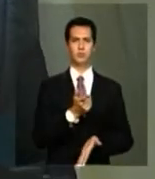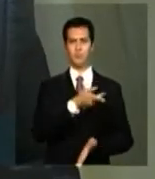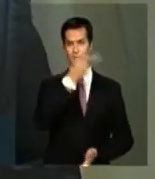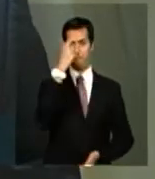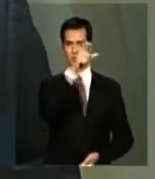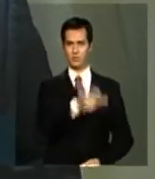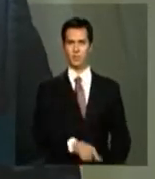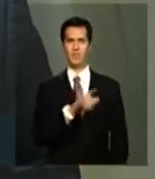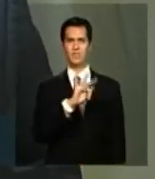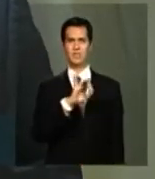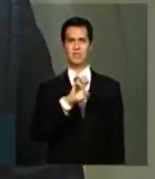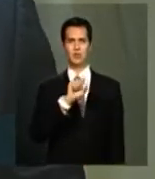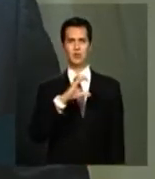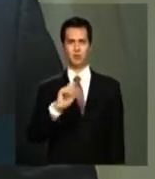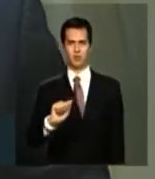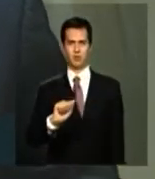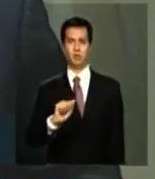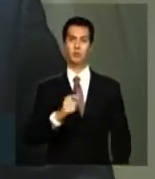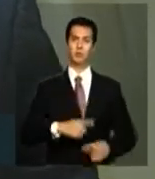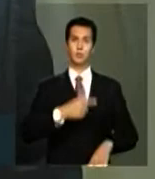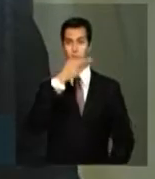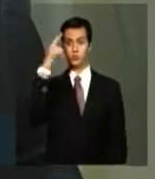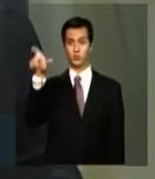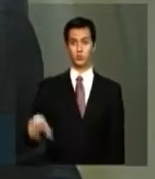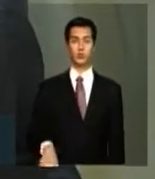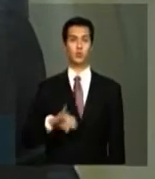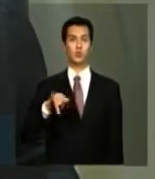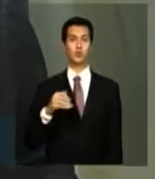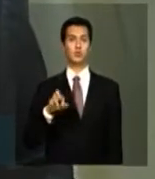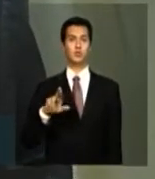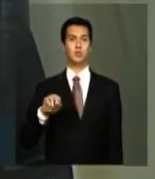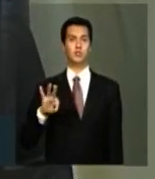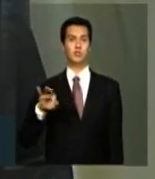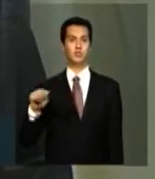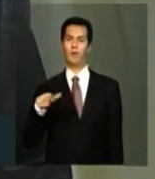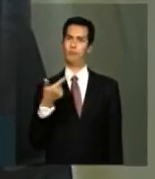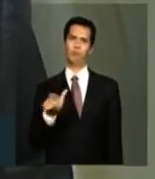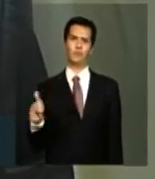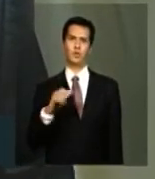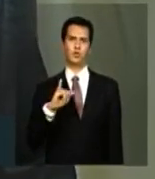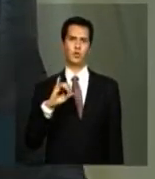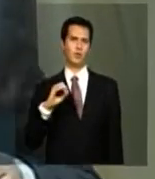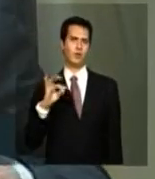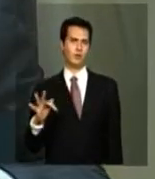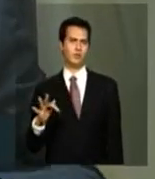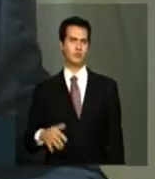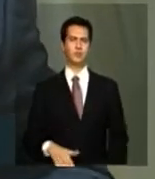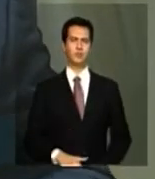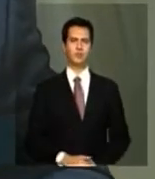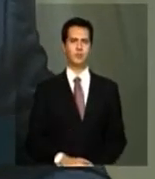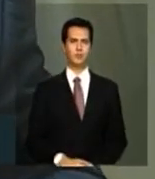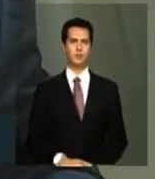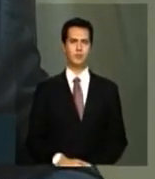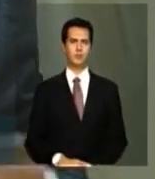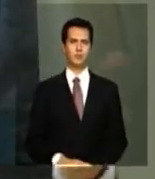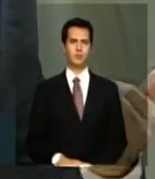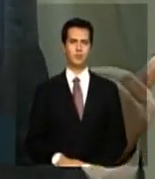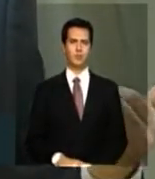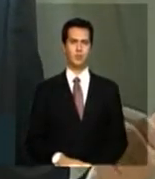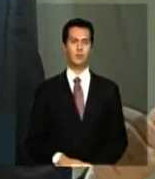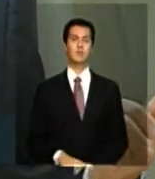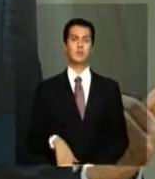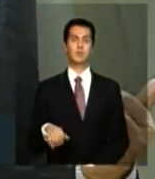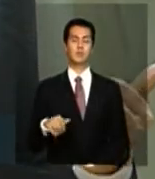Tá mesmo porque o da pessoa jurídica não tem esse esse uf setor automotivo bom Essa é a